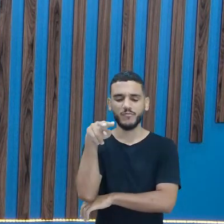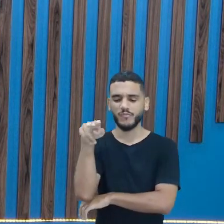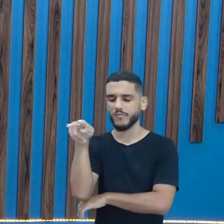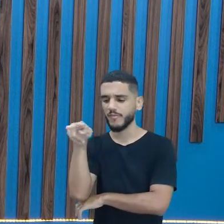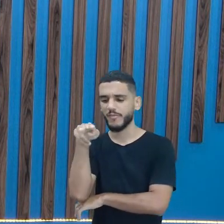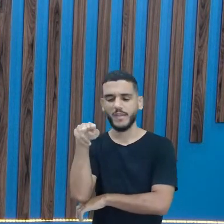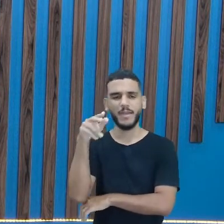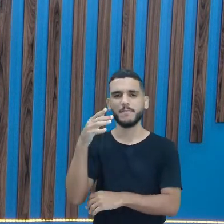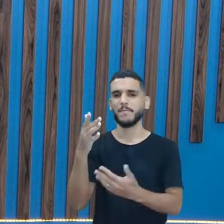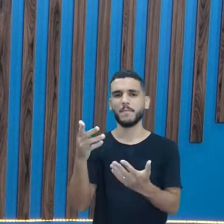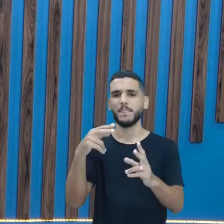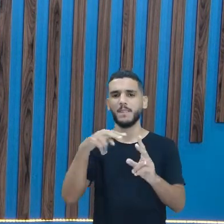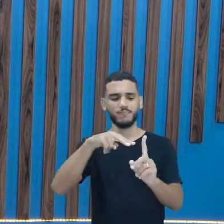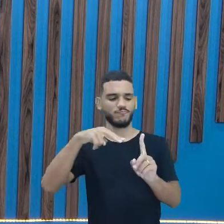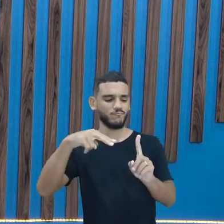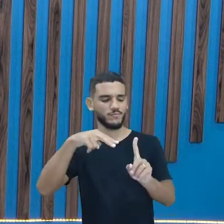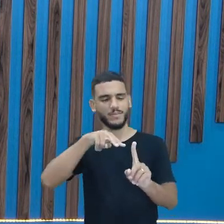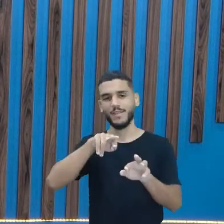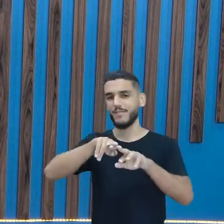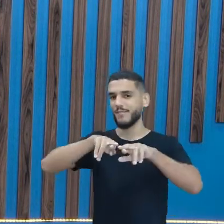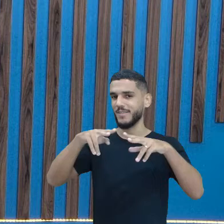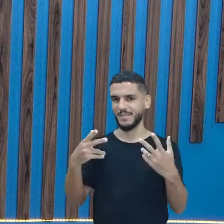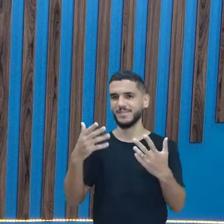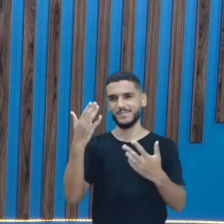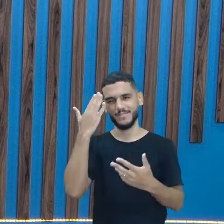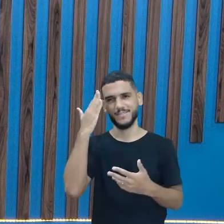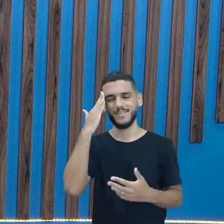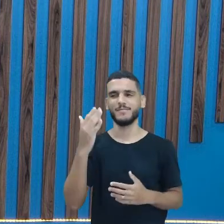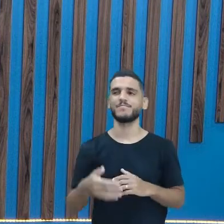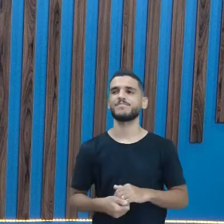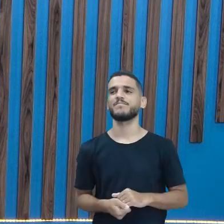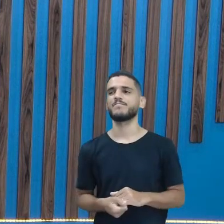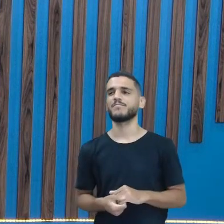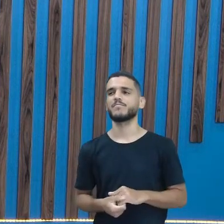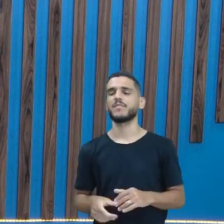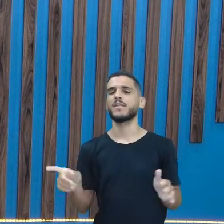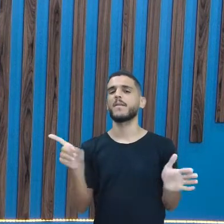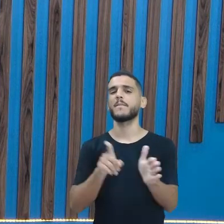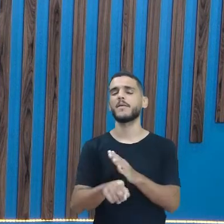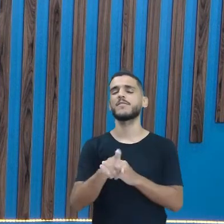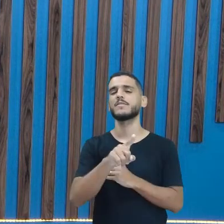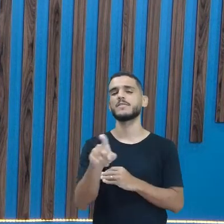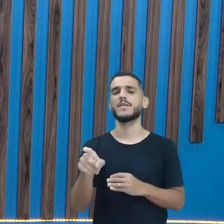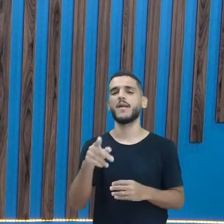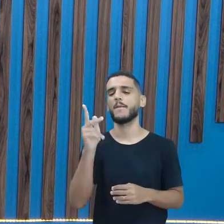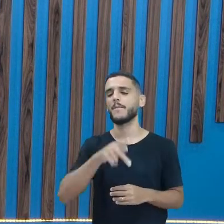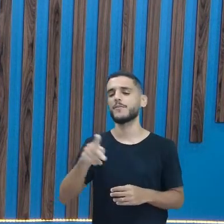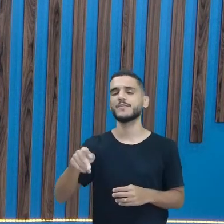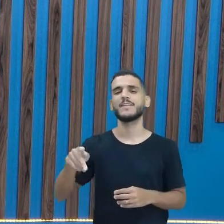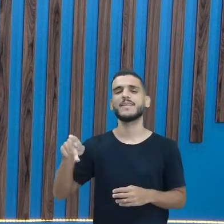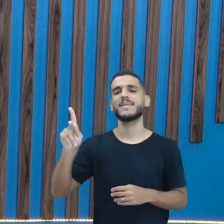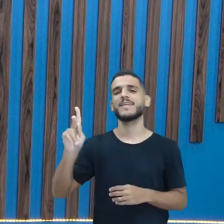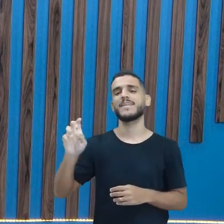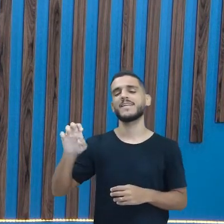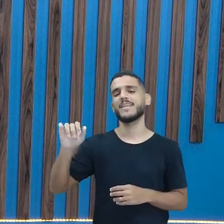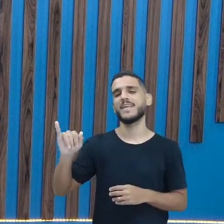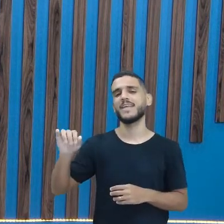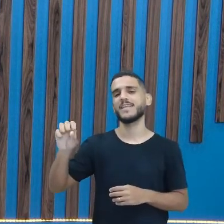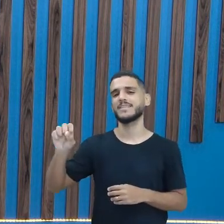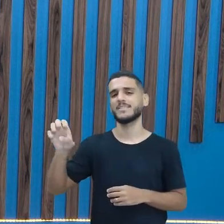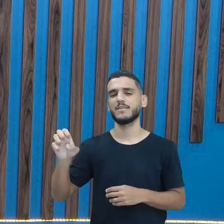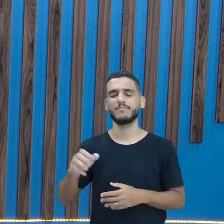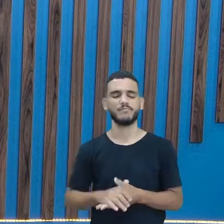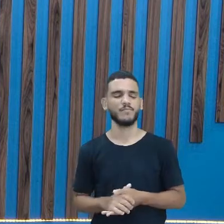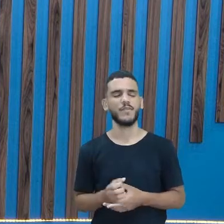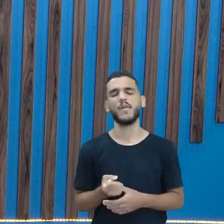porque depende de onde ela está mostrando, né? E aí eu pergunto a vocês, professora Keise, vamos começar com você. Vamos. Quantas